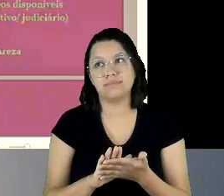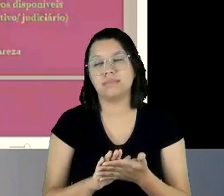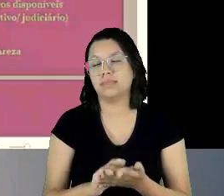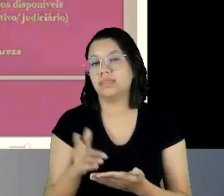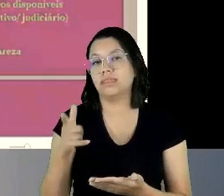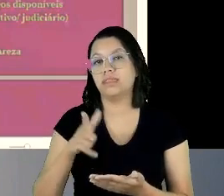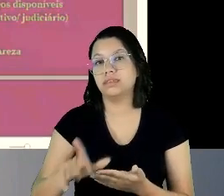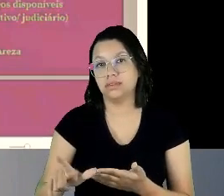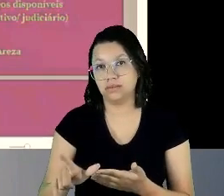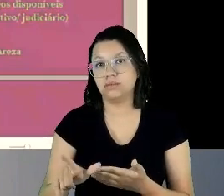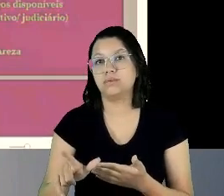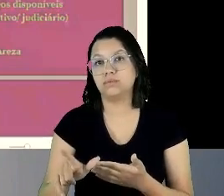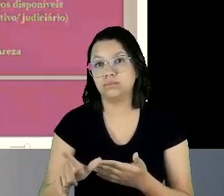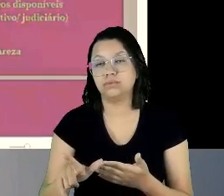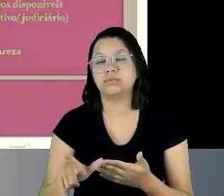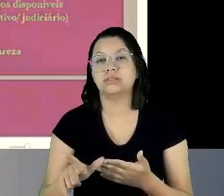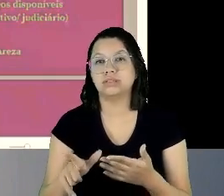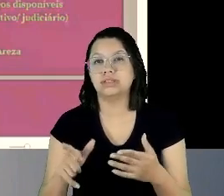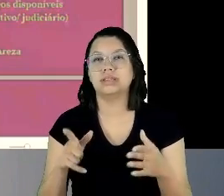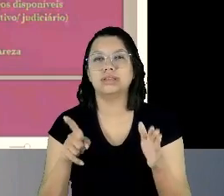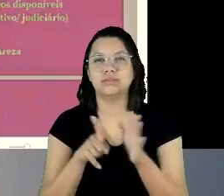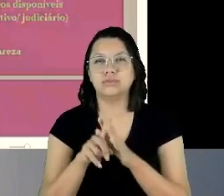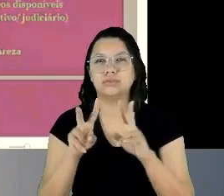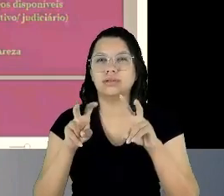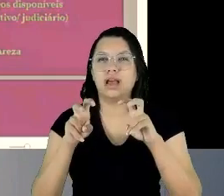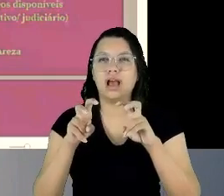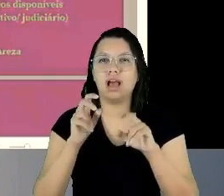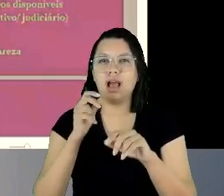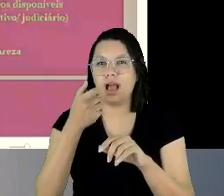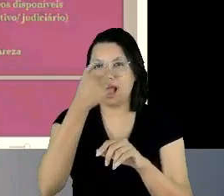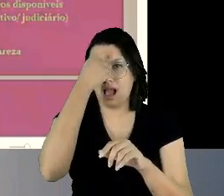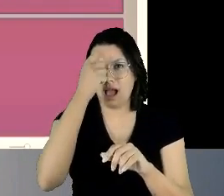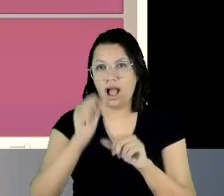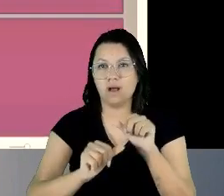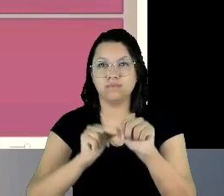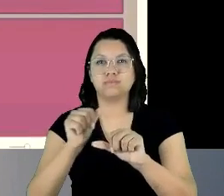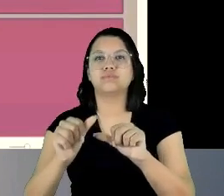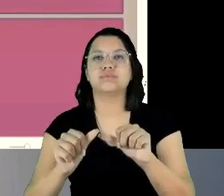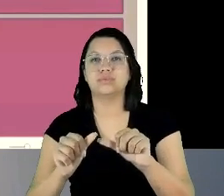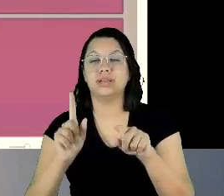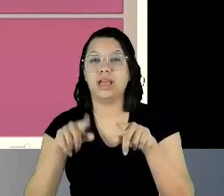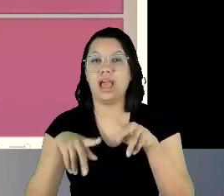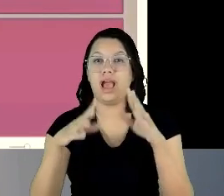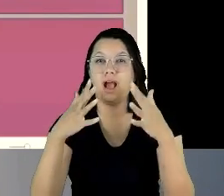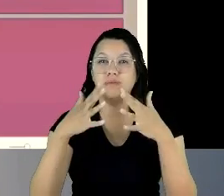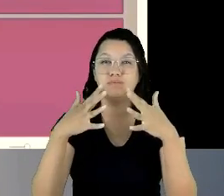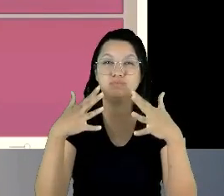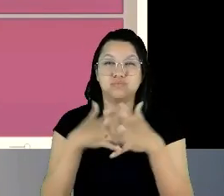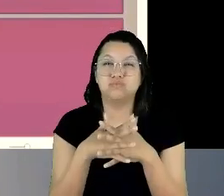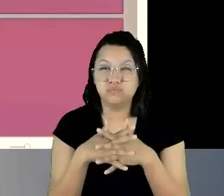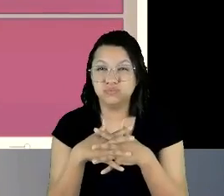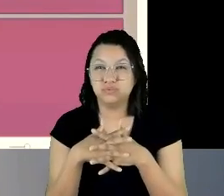de outras ações de conscientização também que são confusas para a população.